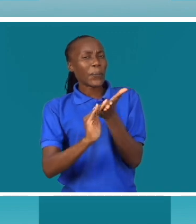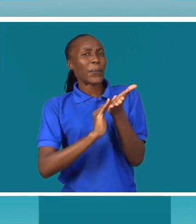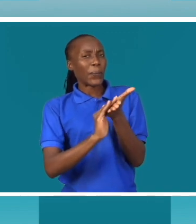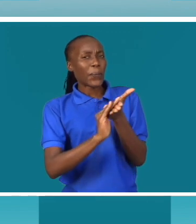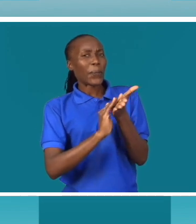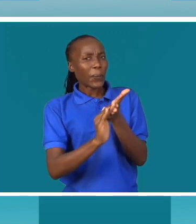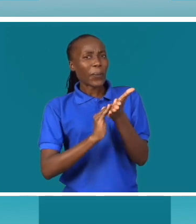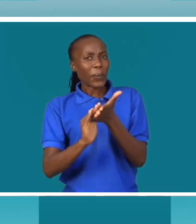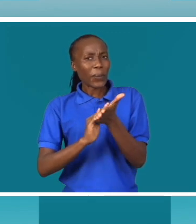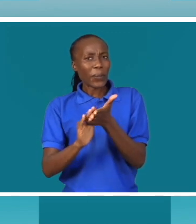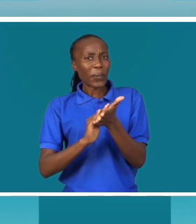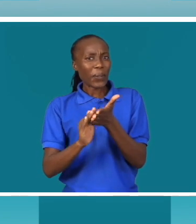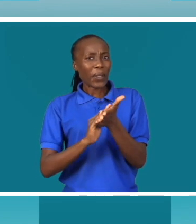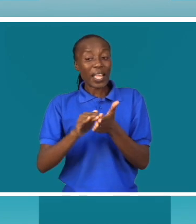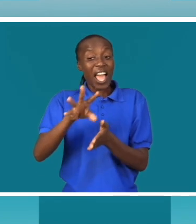cola.